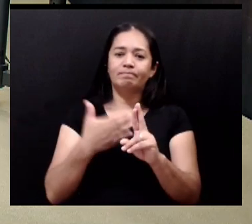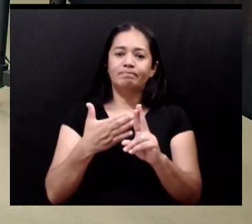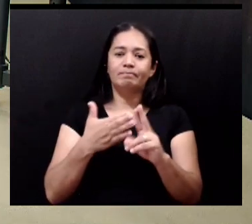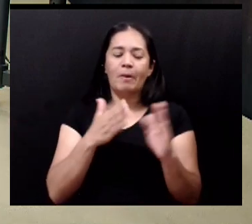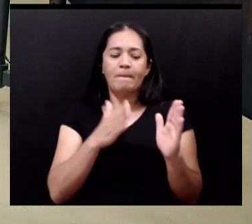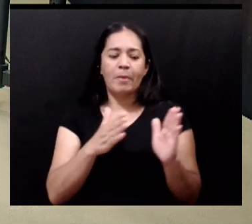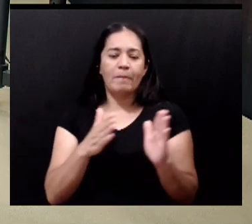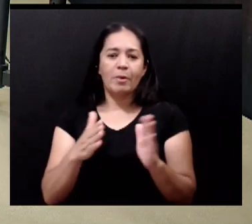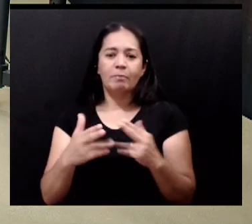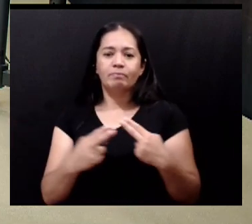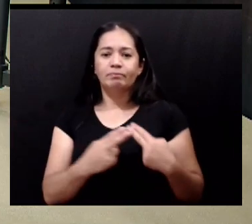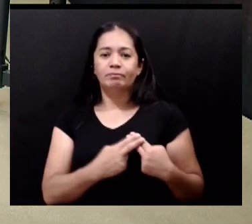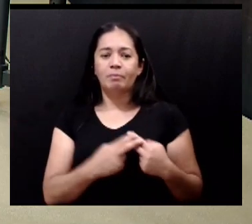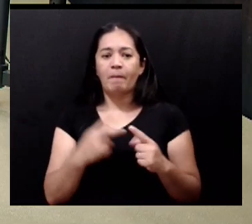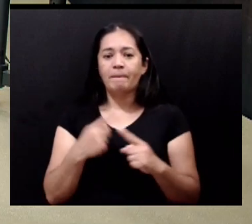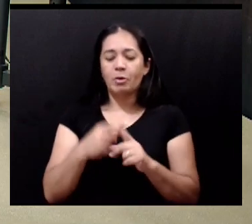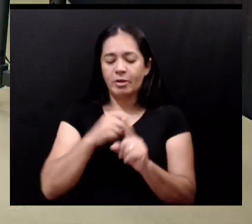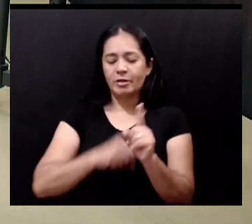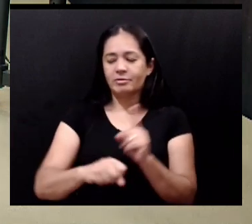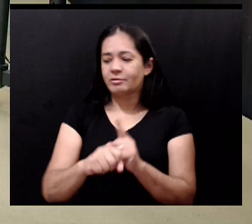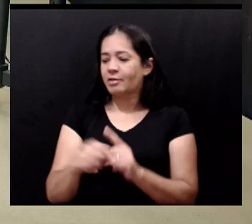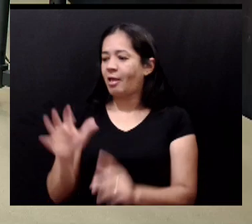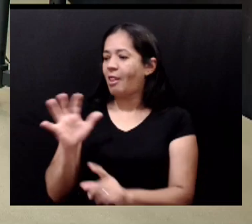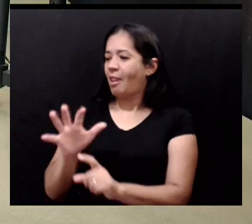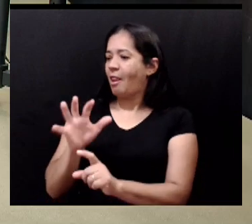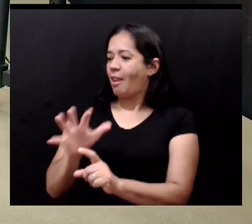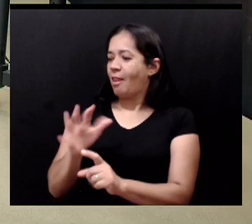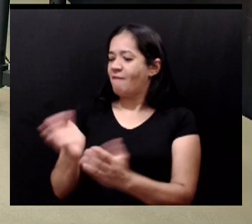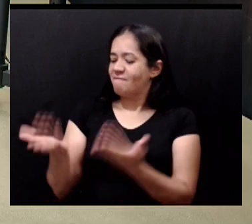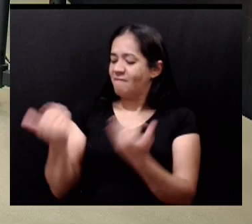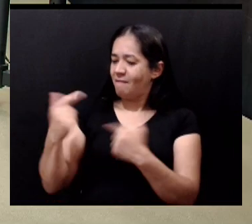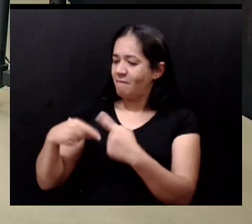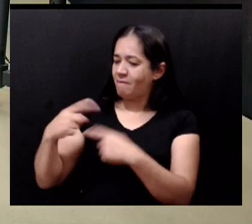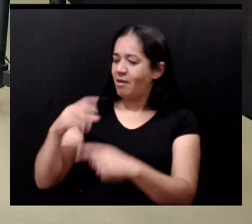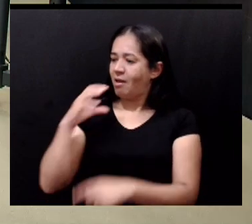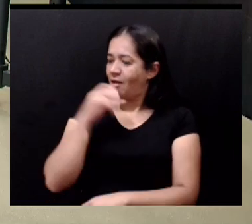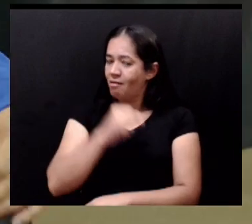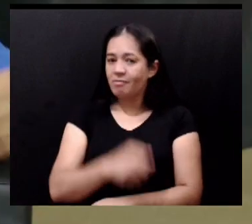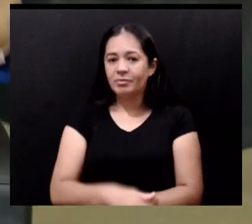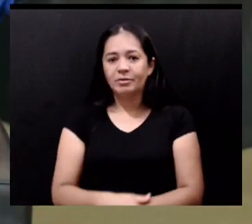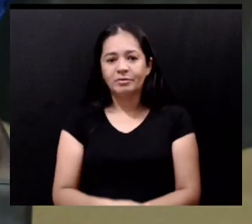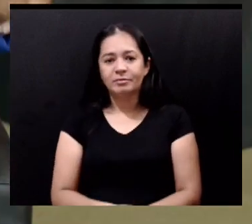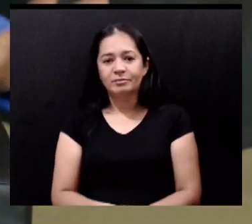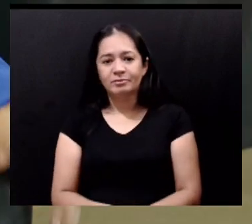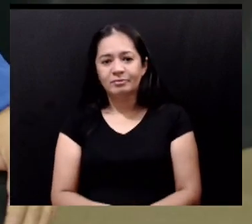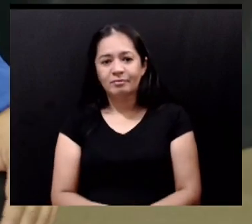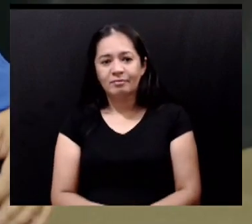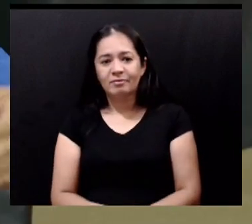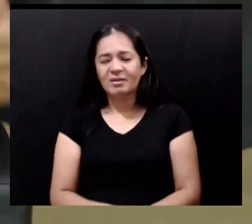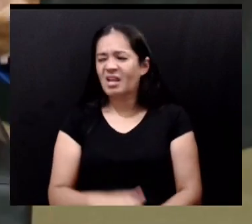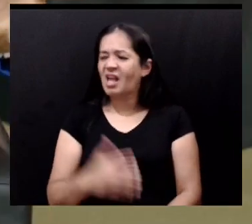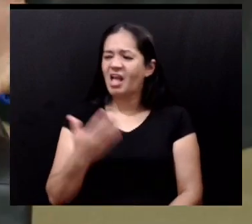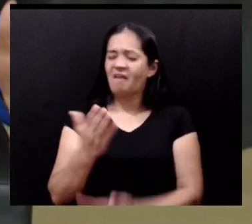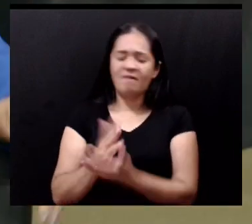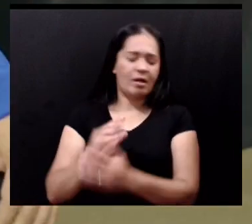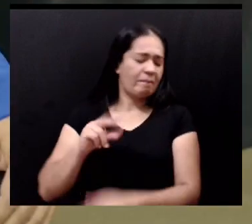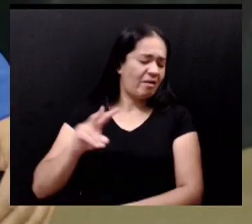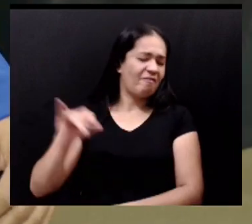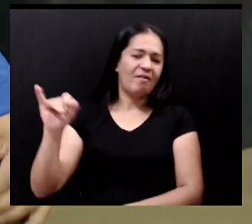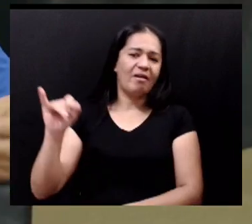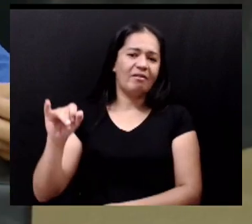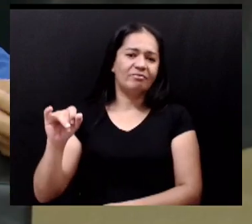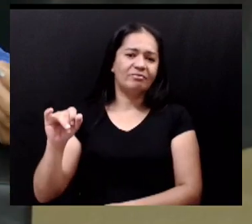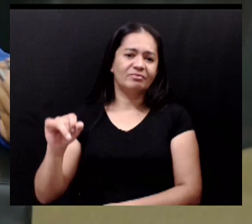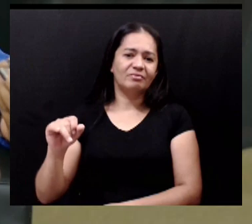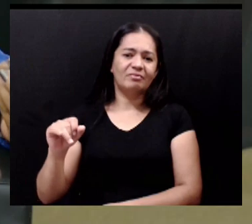sociedade pressiona, assim, por uma superação muito rápida, foi o que a Marília falou, tipo assim, vai passar, né, não é para tanto